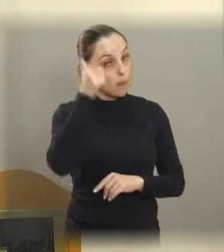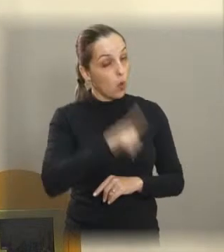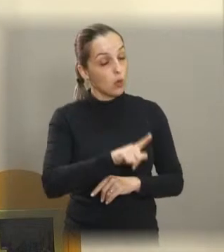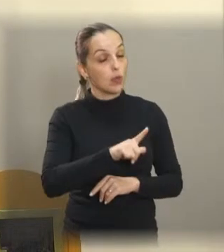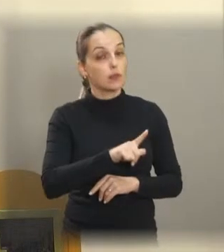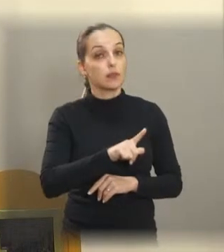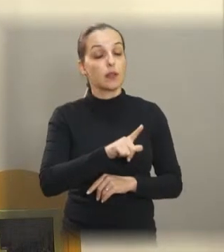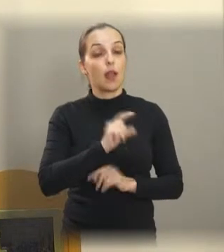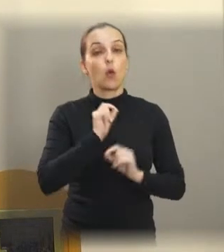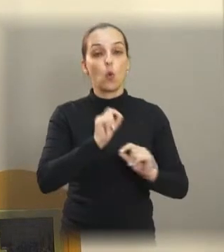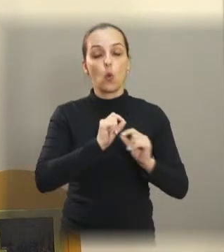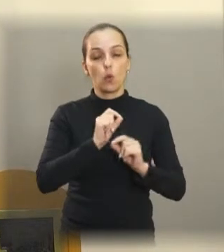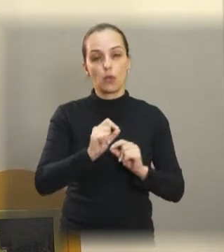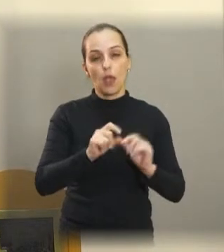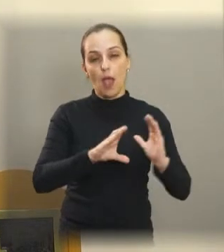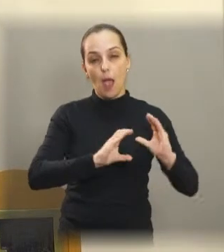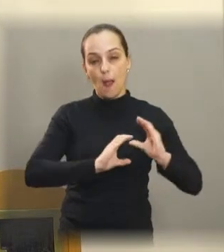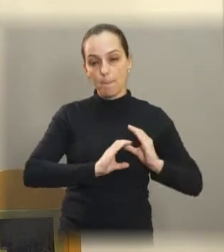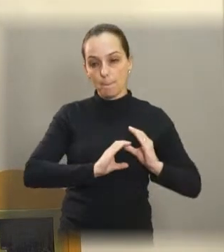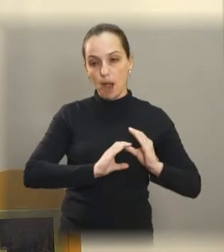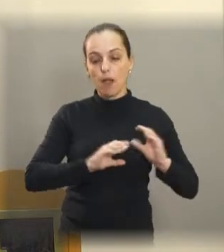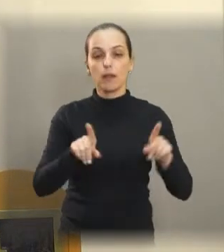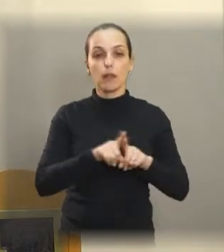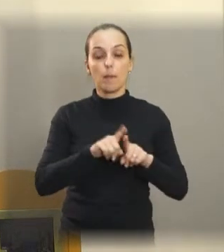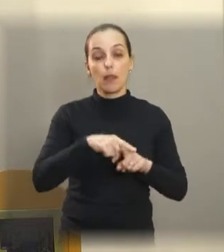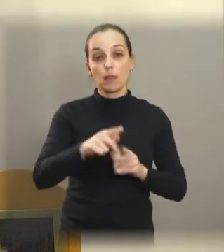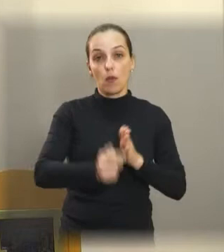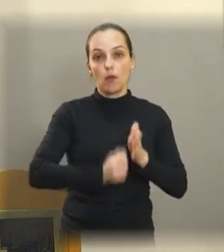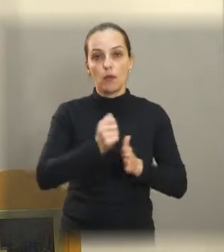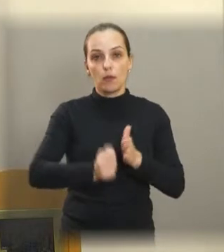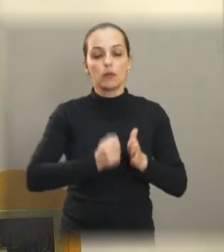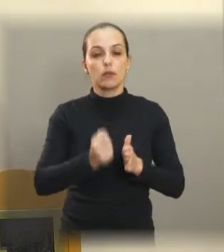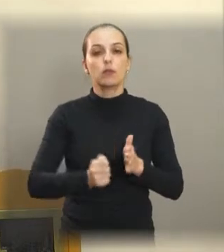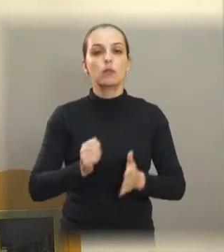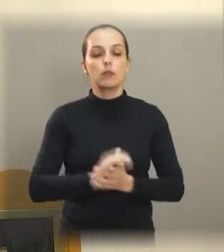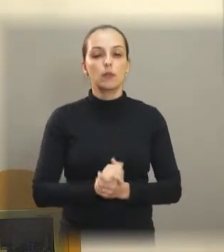não só para a PAI, mas para nossa Araraquara.